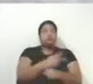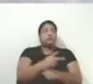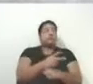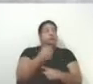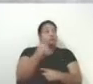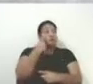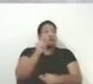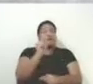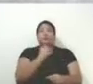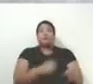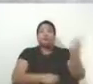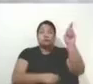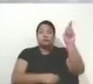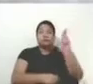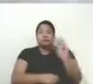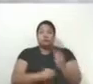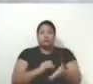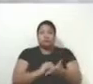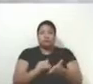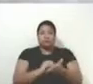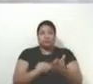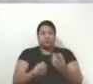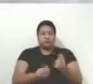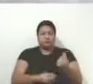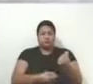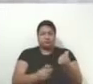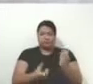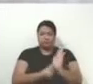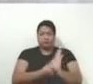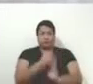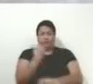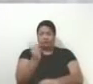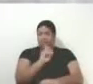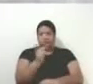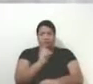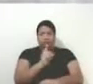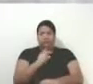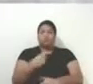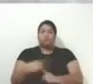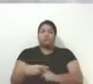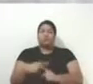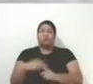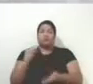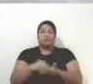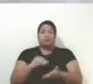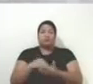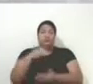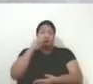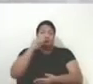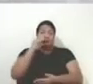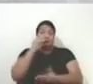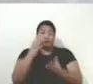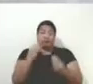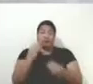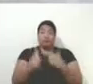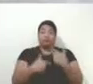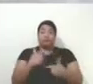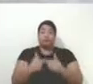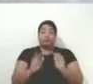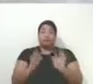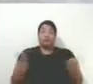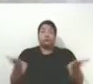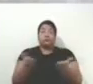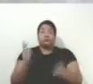Responsabilidade não é a do secretário de Finanças, que não põe funcionário lá para atender a quantidade de demanda. Mas a população agora vai ter que pagar essa